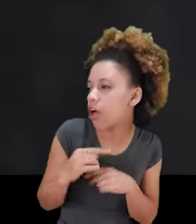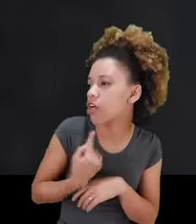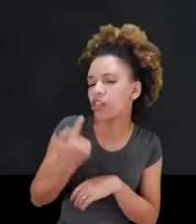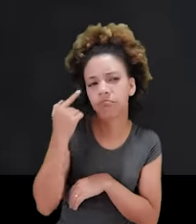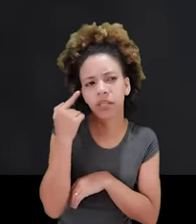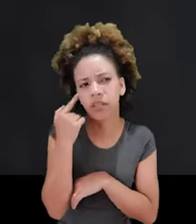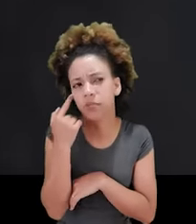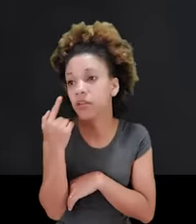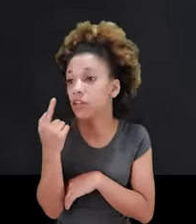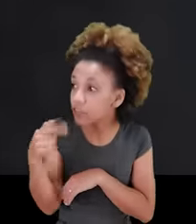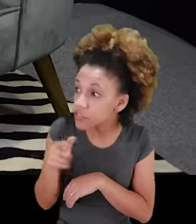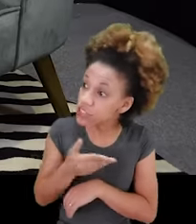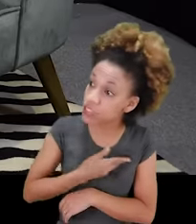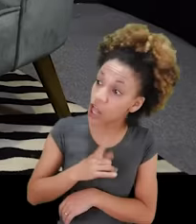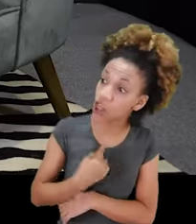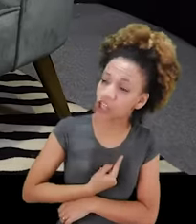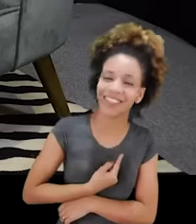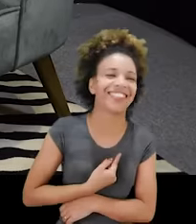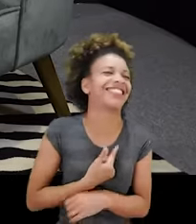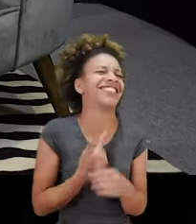pensamos que vocês são nossos amigos.